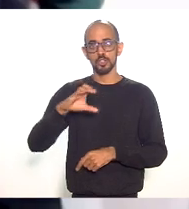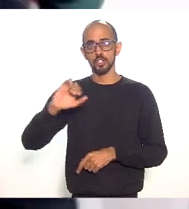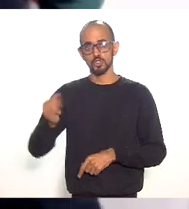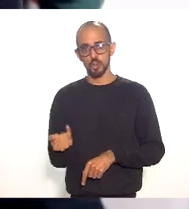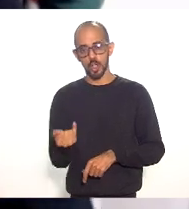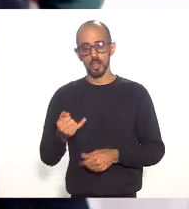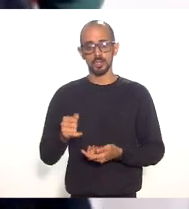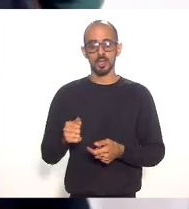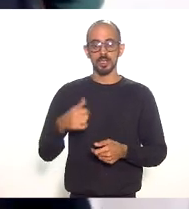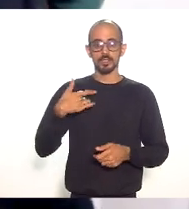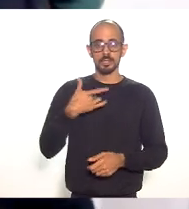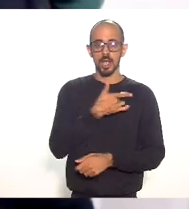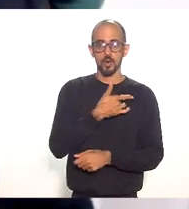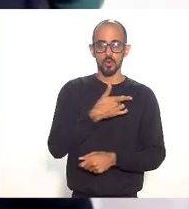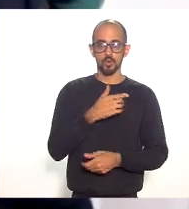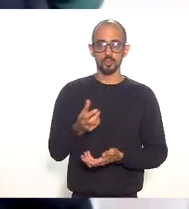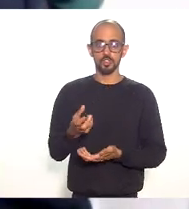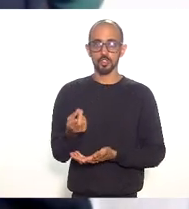Orçamento,